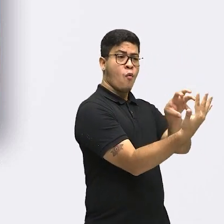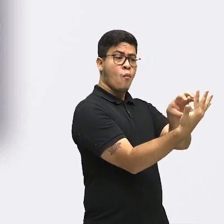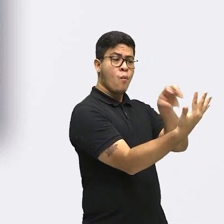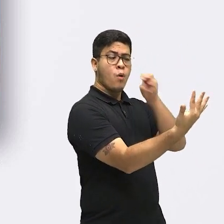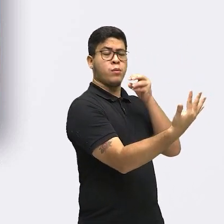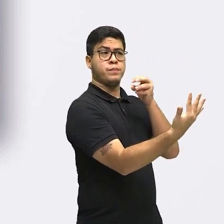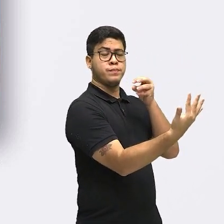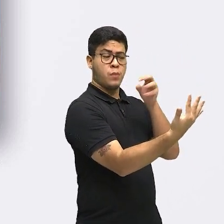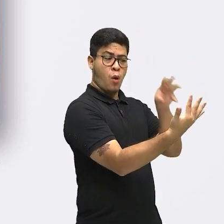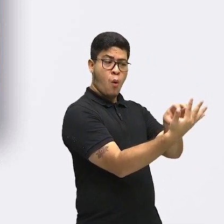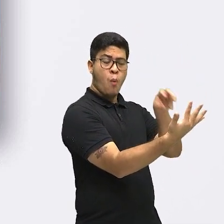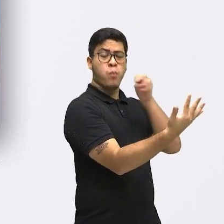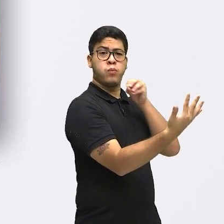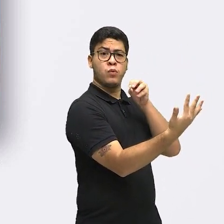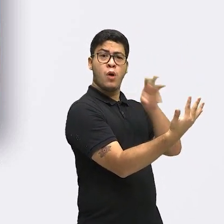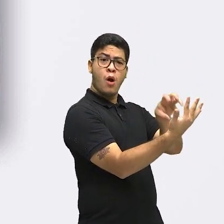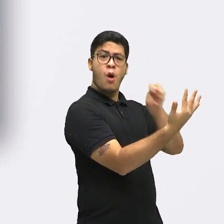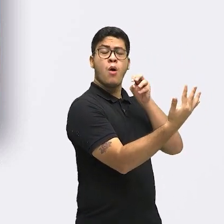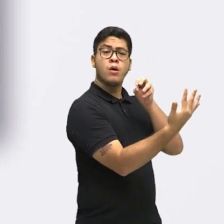forma a obter